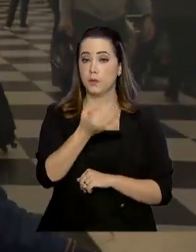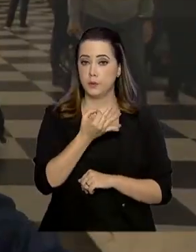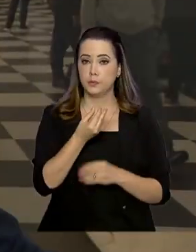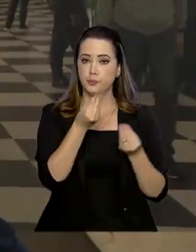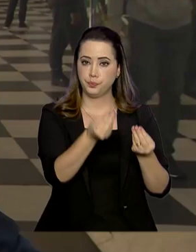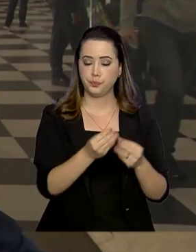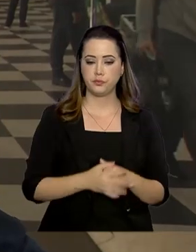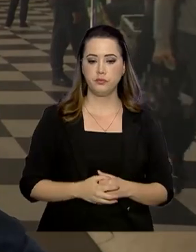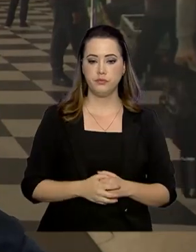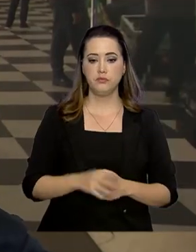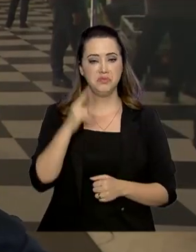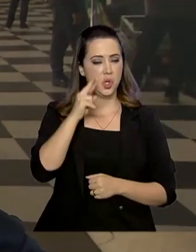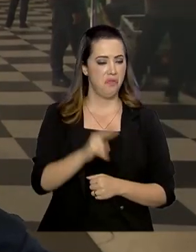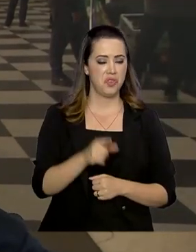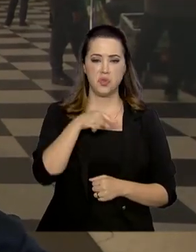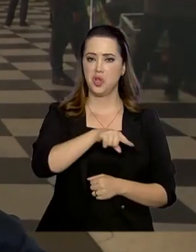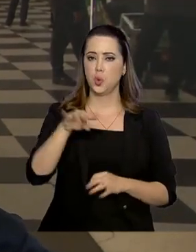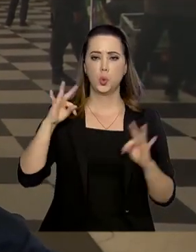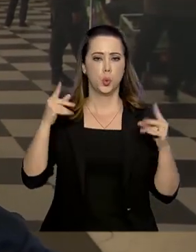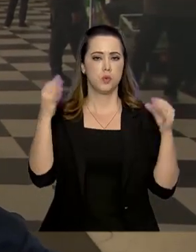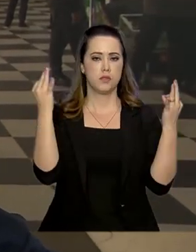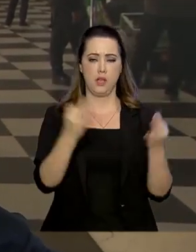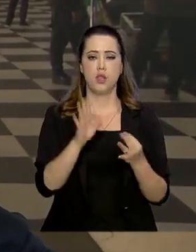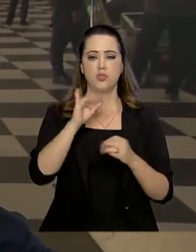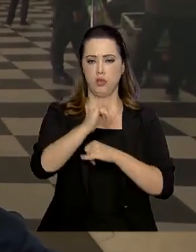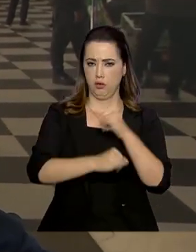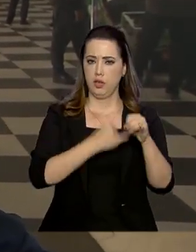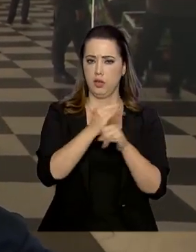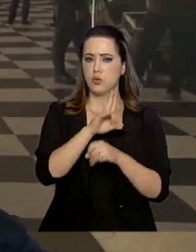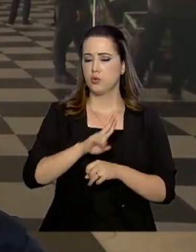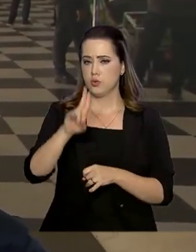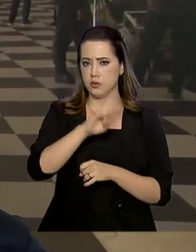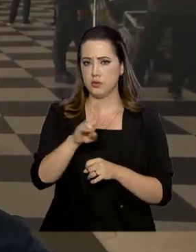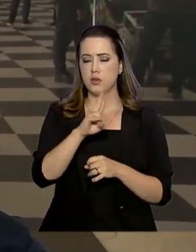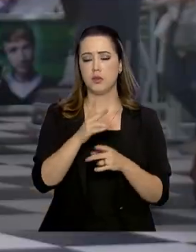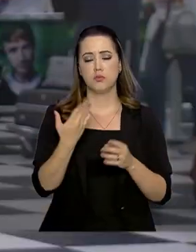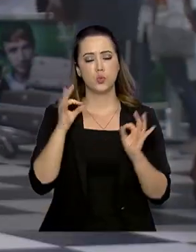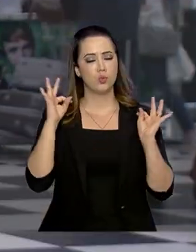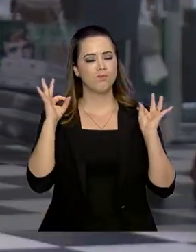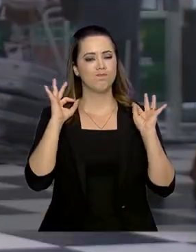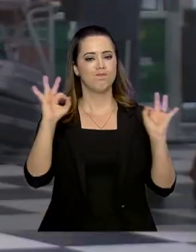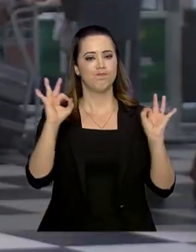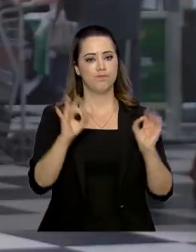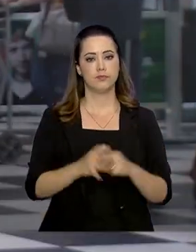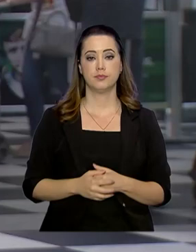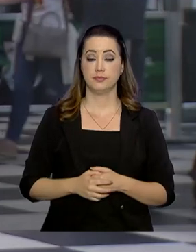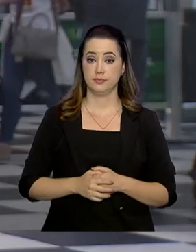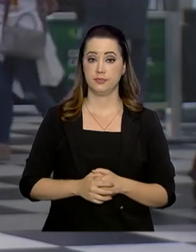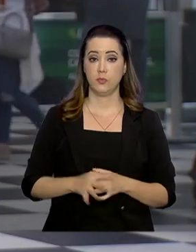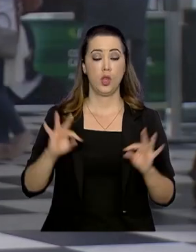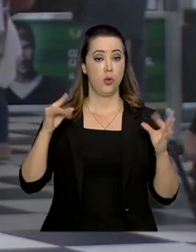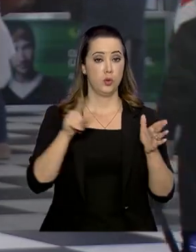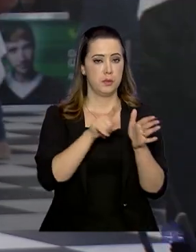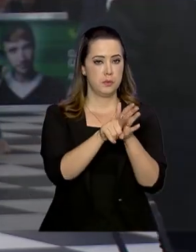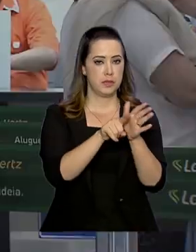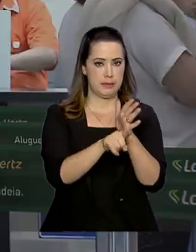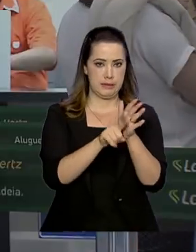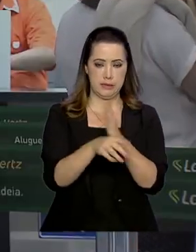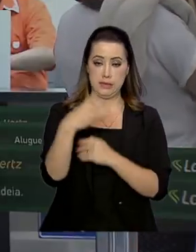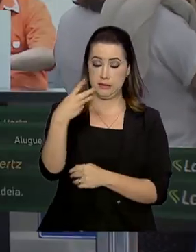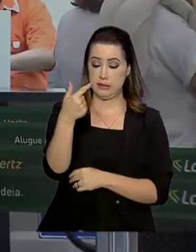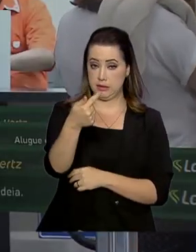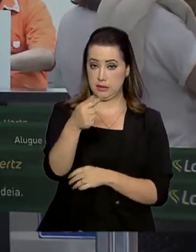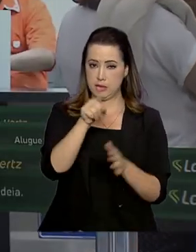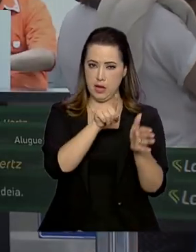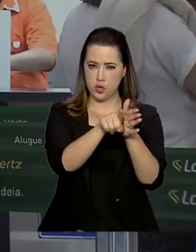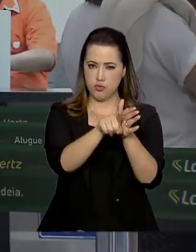Pelo que eu estou vendo aqui, está tudo certinho. Já fiz o check-in pela internet, então está tudo ótimo. Ao todo, a pesquisa afere 37 indicadores